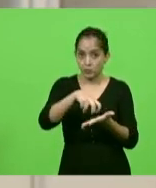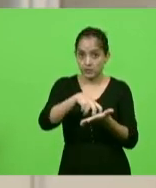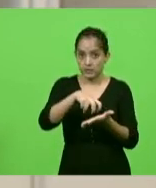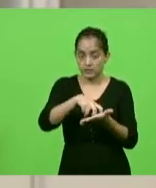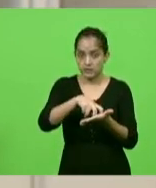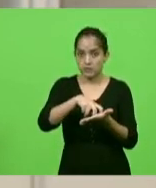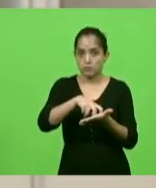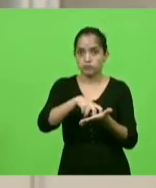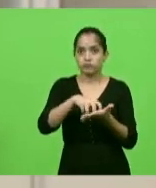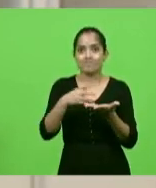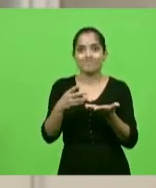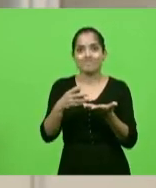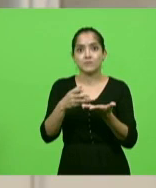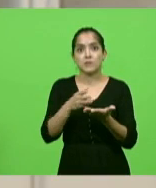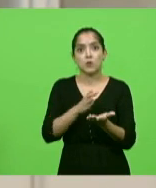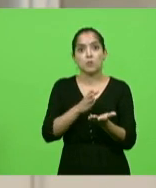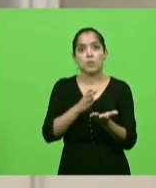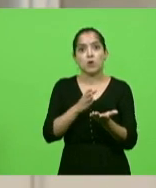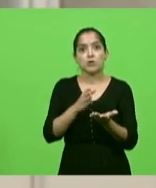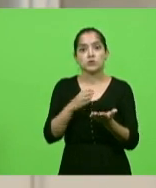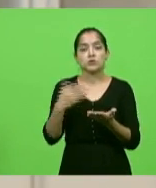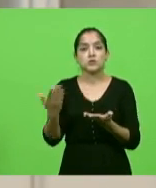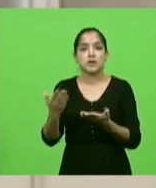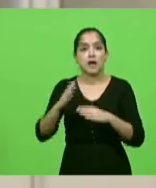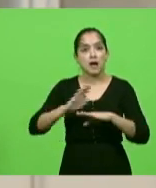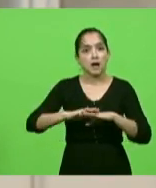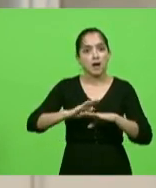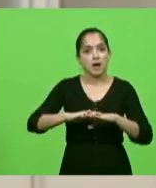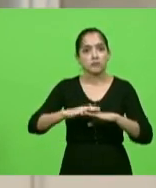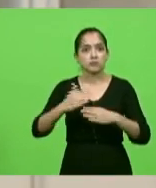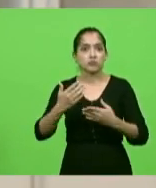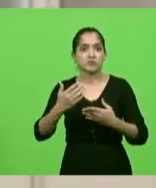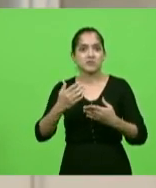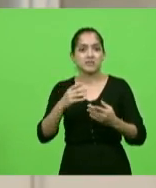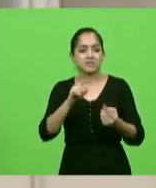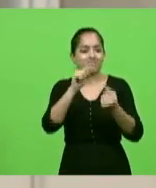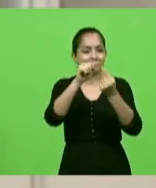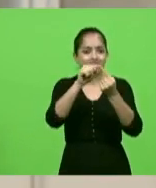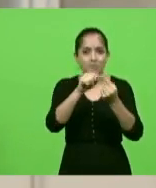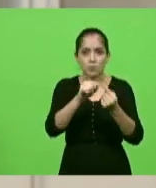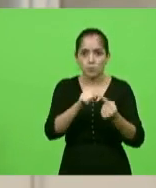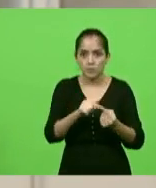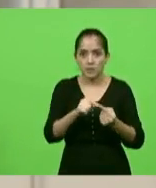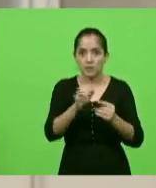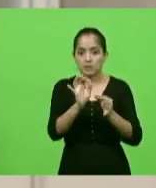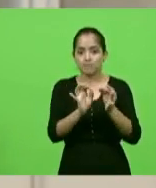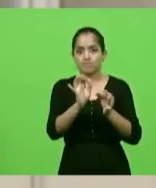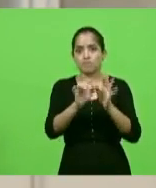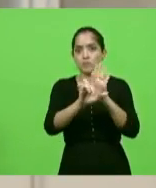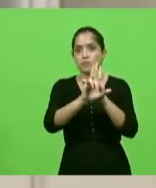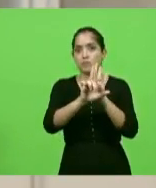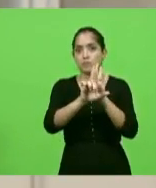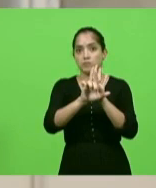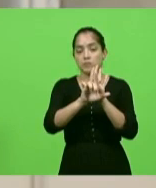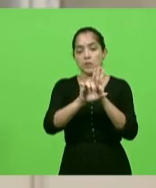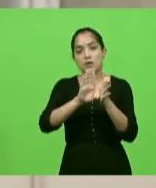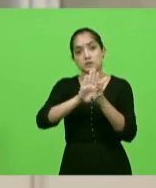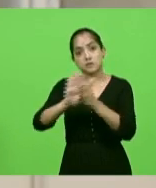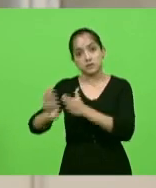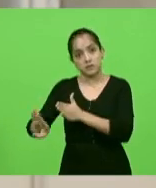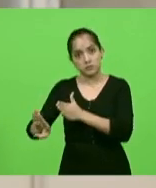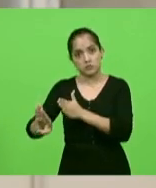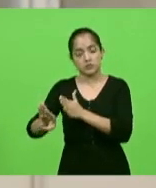não pode ser direcionada a atos que não se enquadra naquelas hipóteses legais é de se